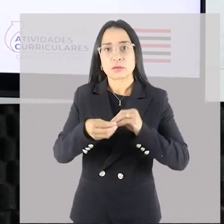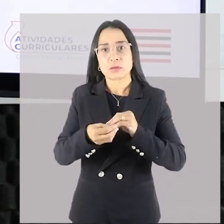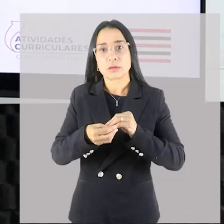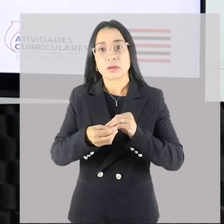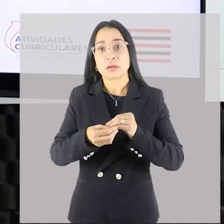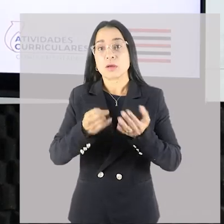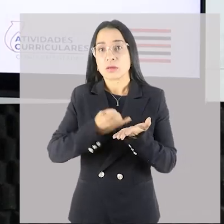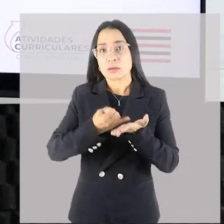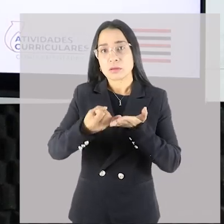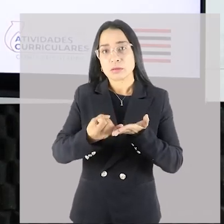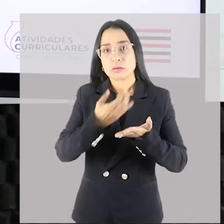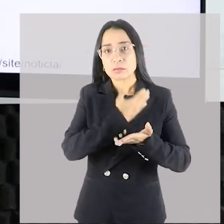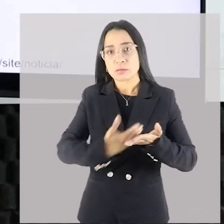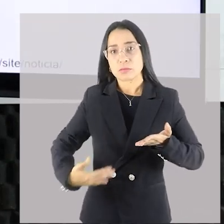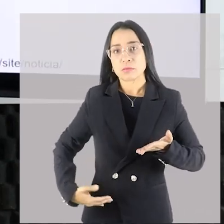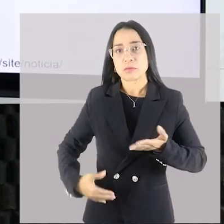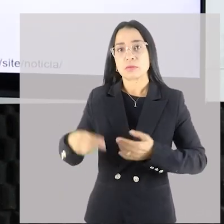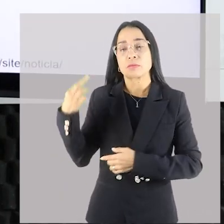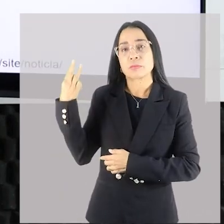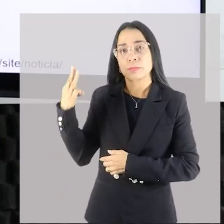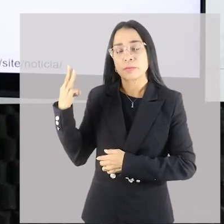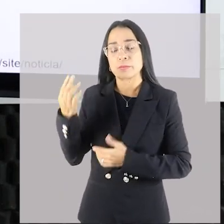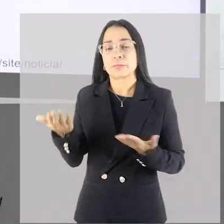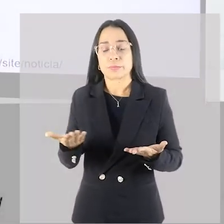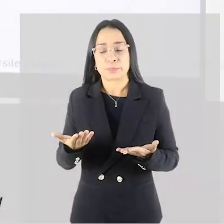beleza? Então vamos lá para a nossa aula de hoje.